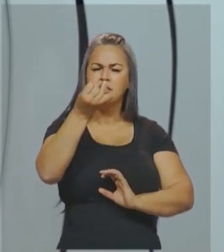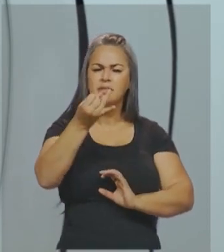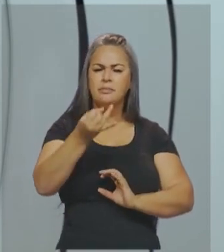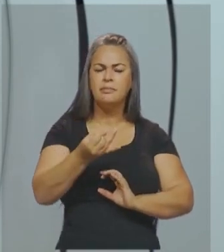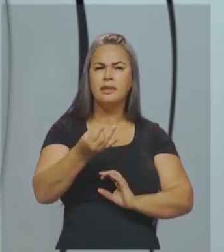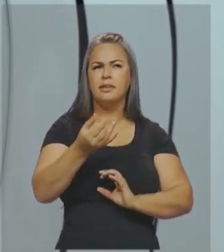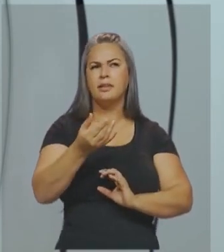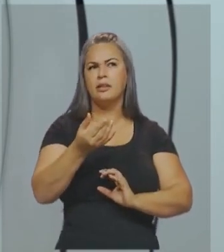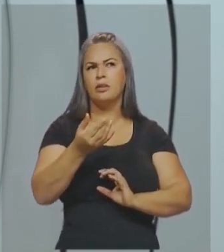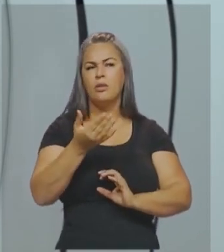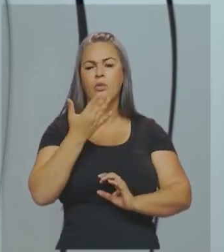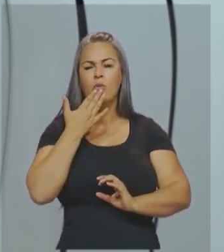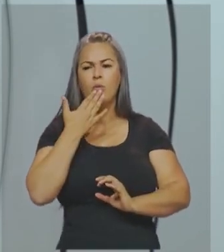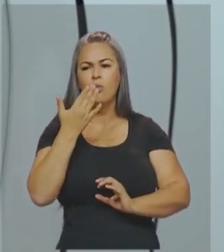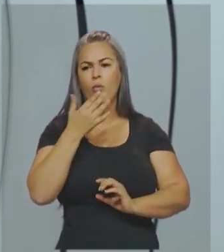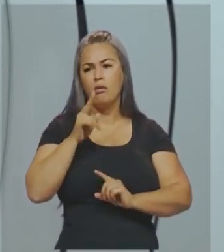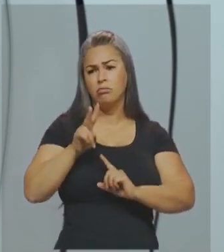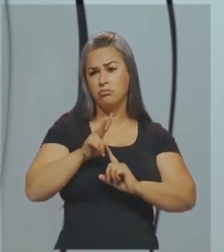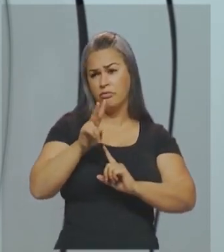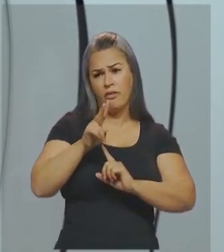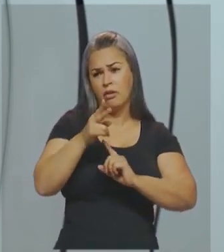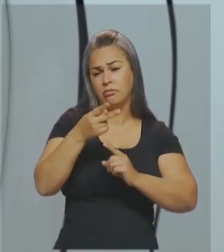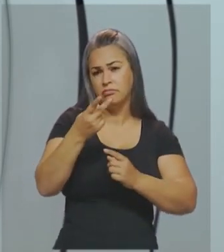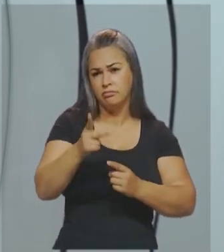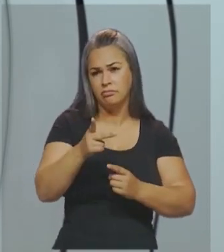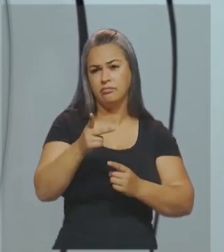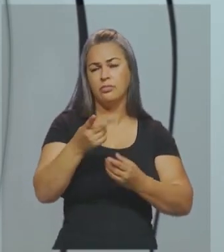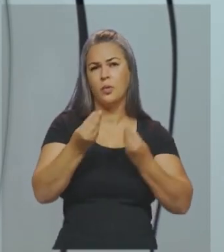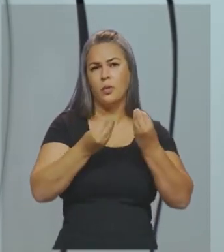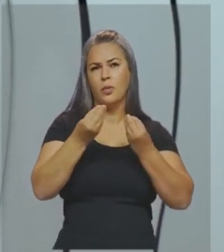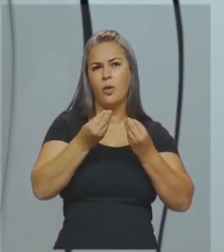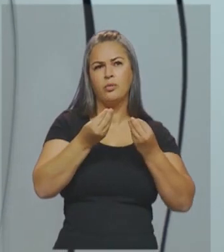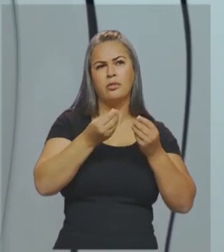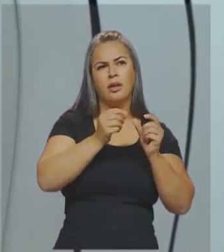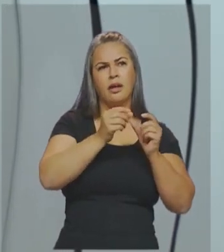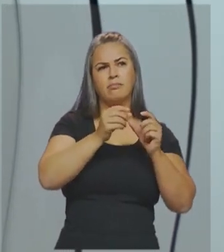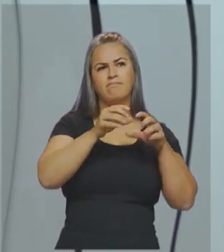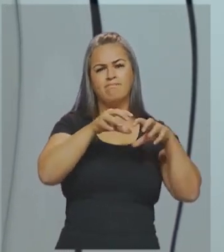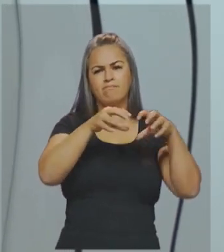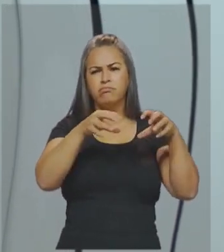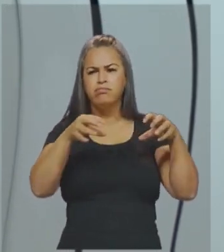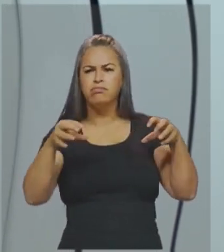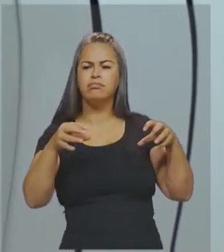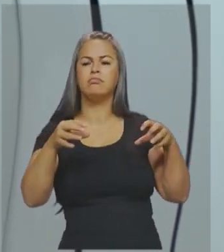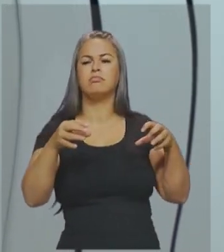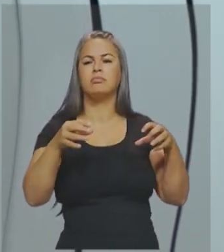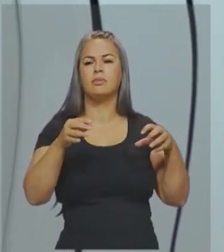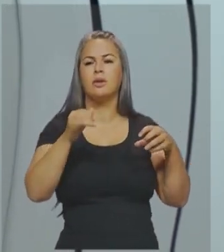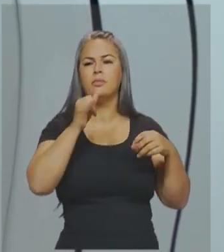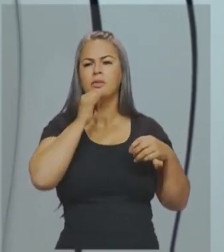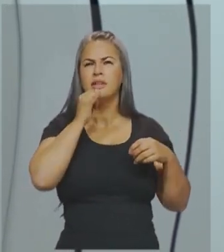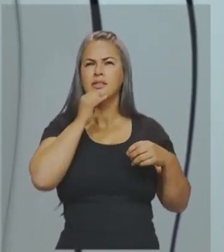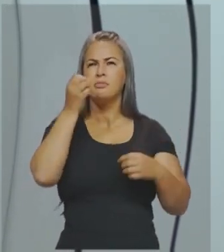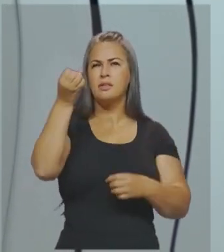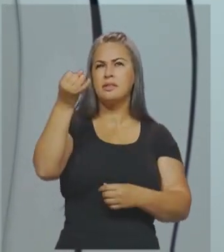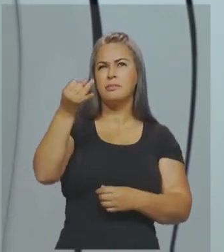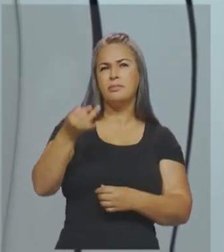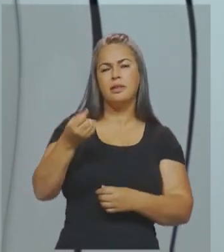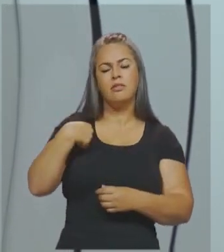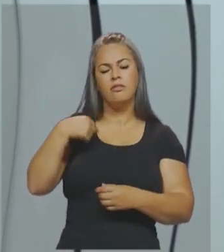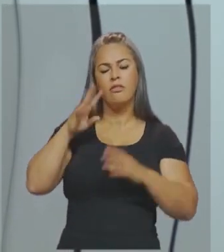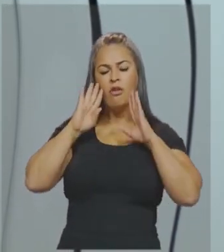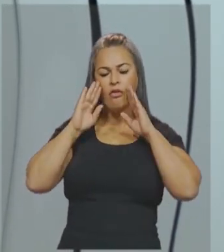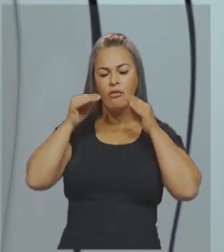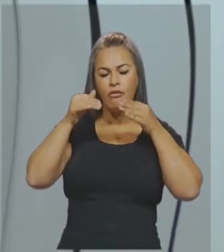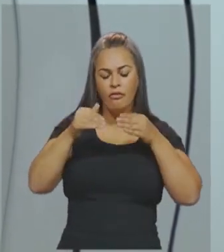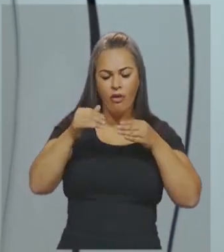cada parte da decomposição do número, né? Quando eu falo que vem falando, é só prestar atenção